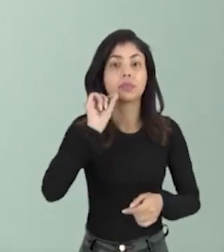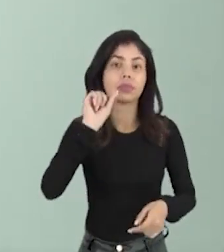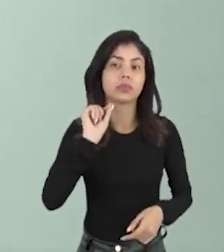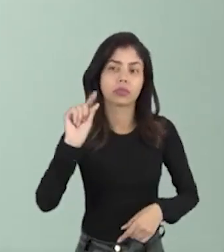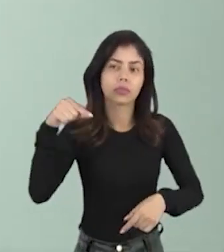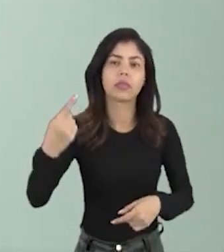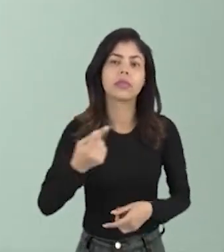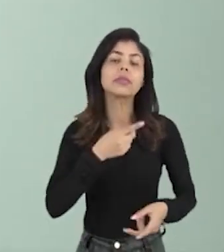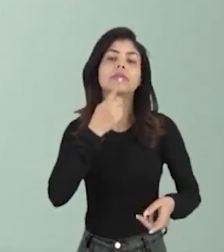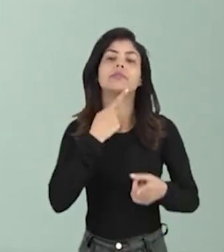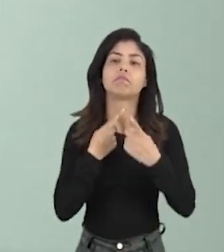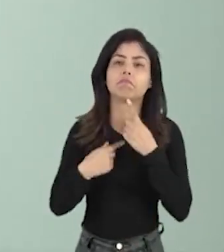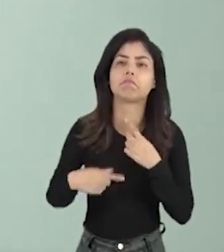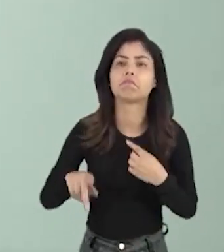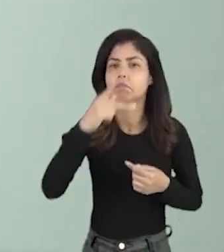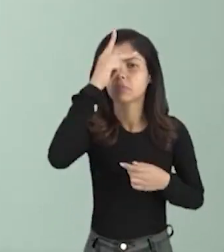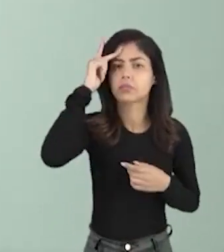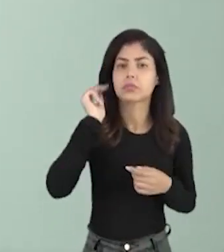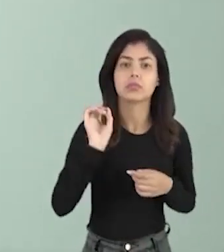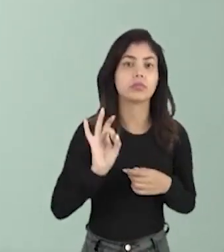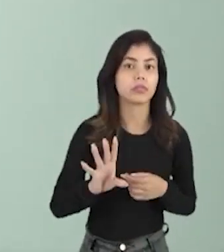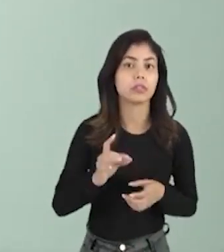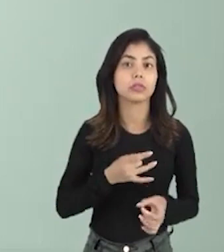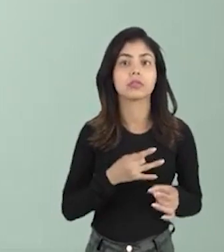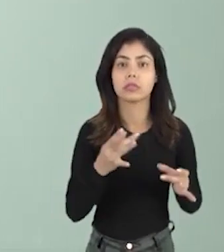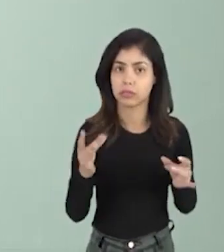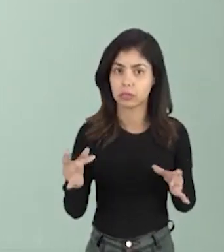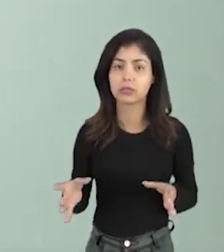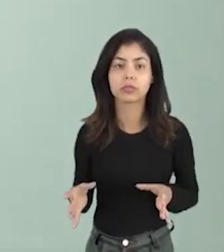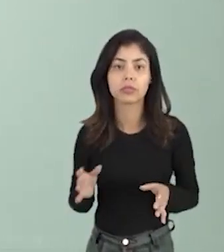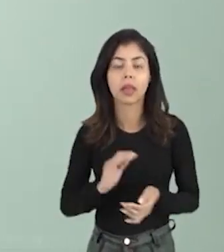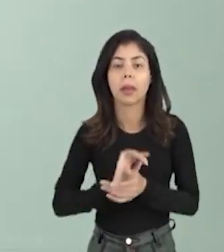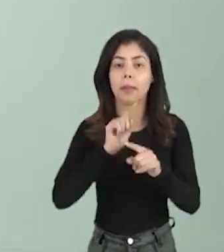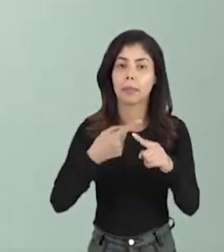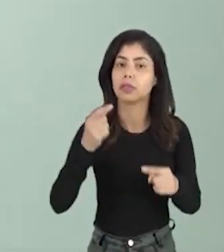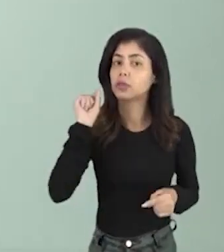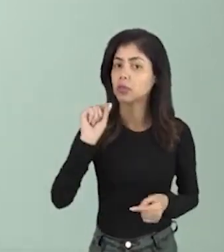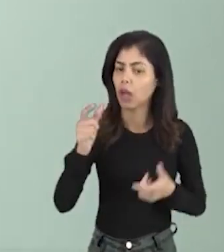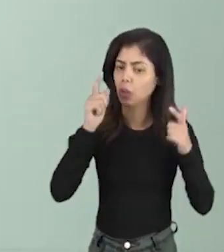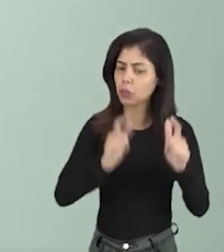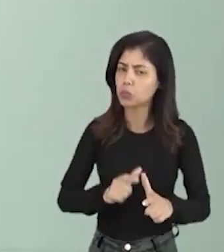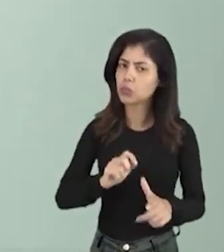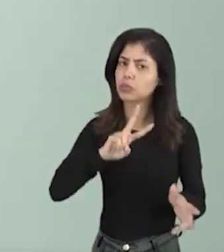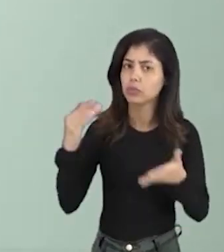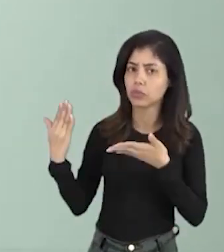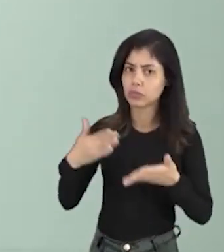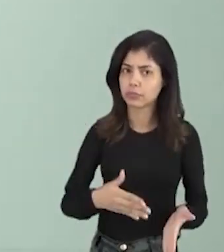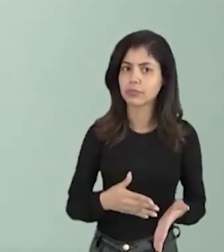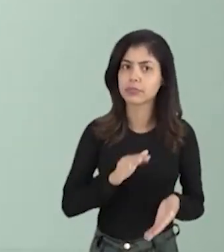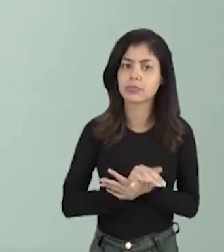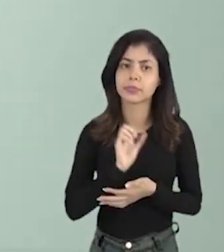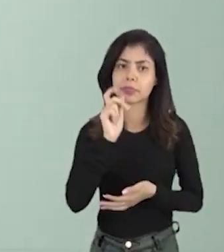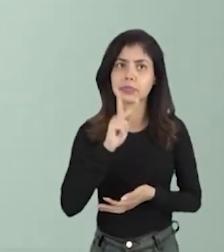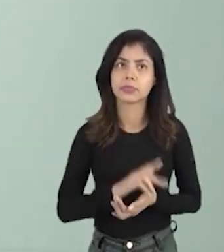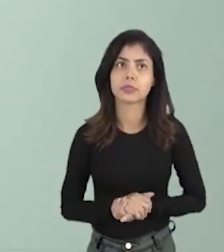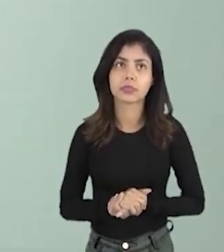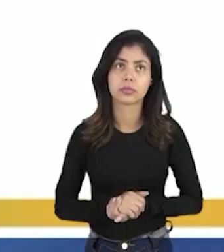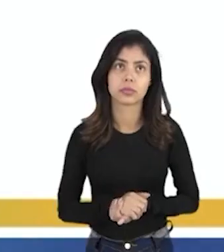que aquela pessoa deseja, não só no que você quer vender, mas o que e aonde aquela pessoa quer chegar,